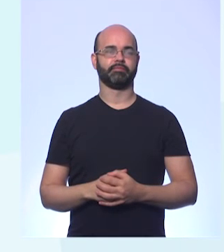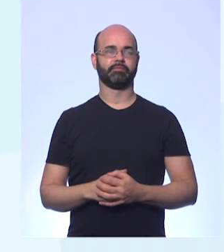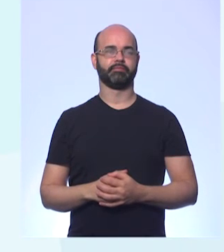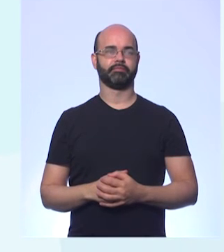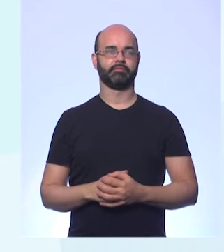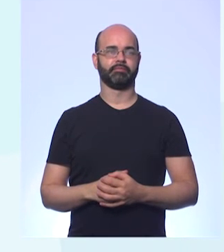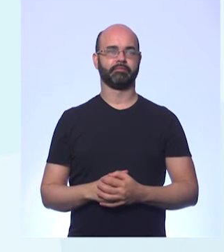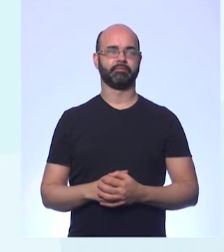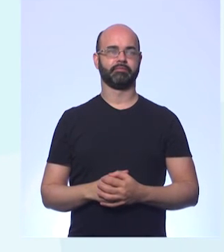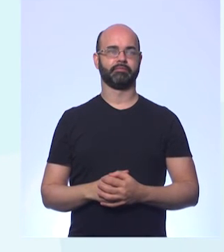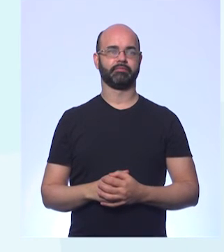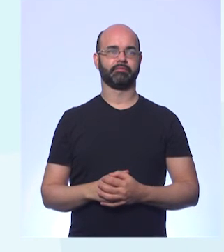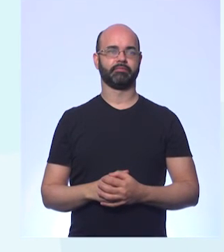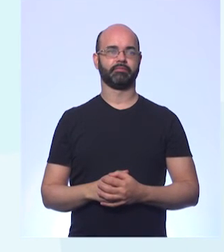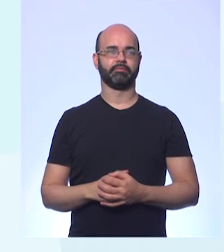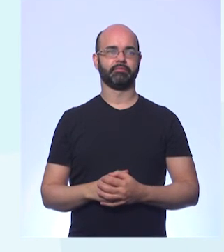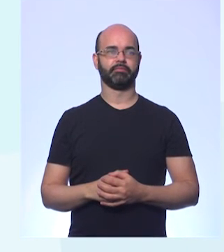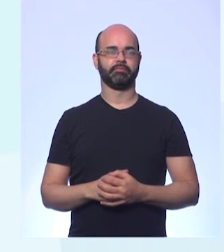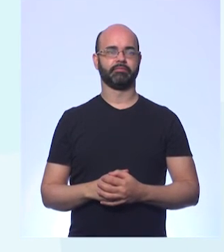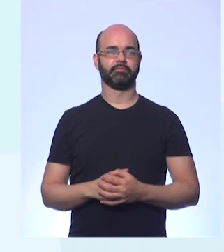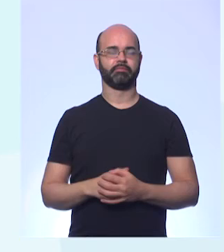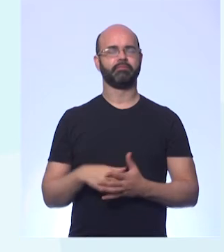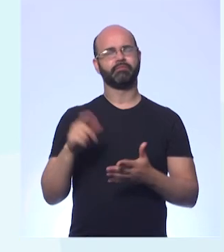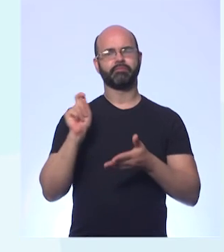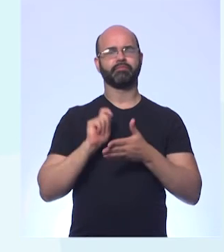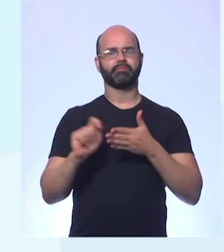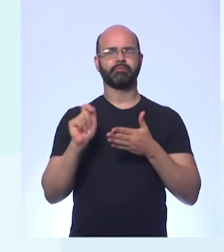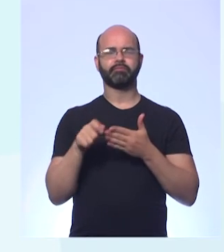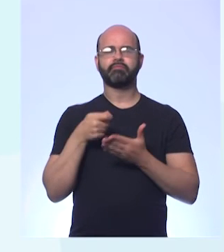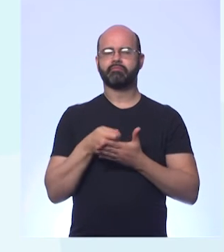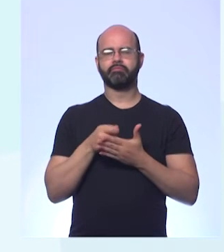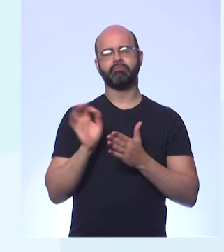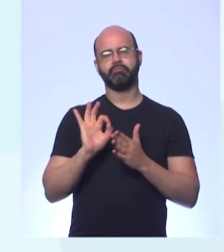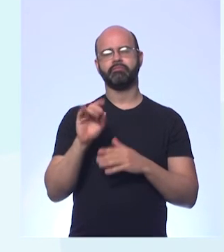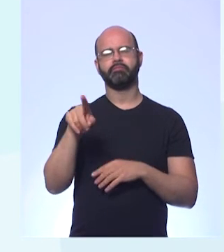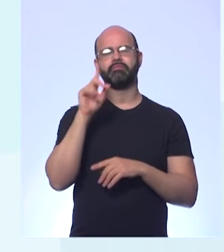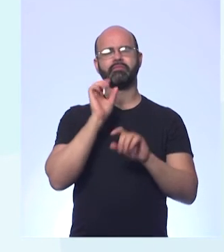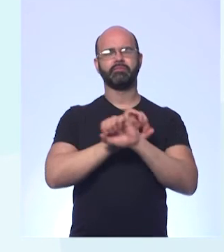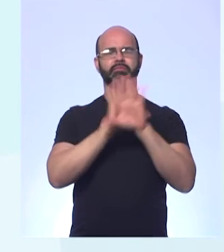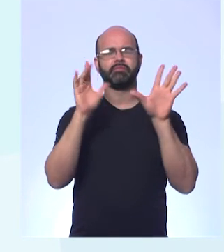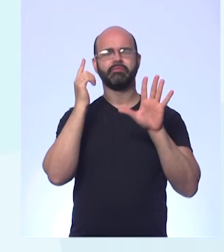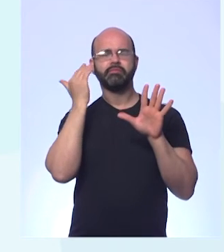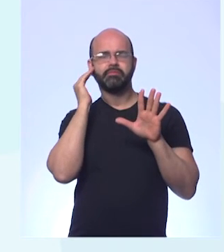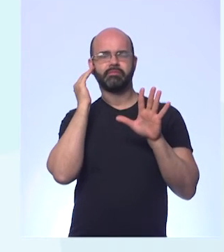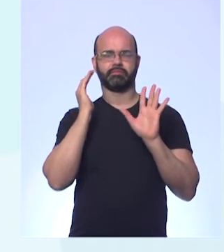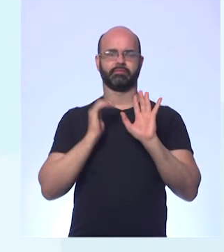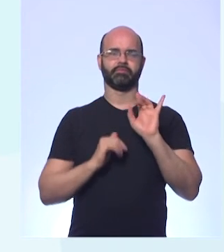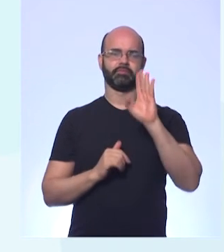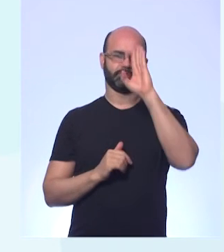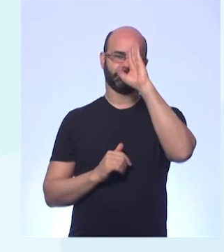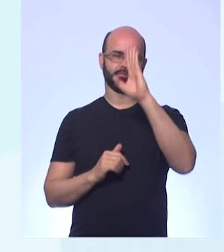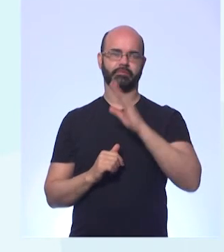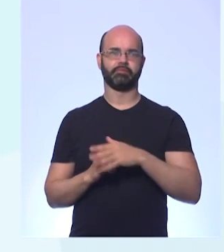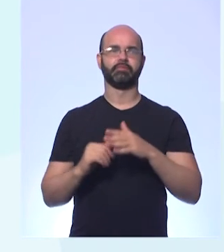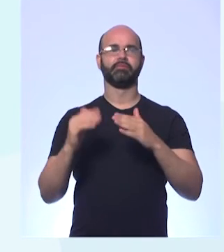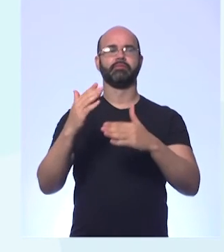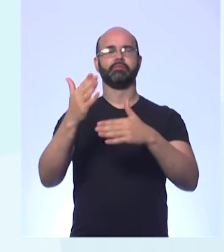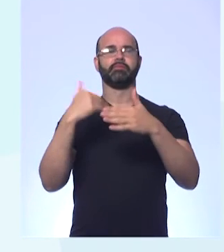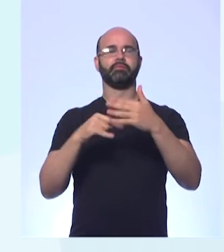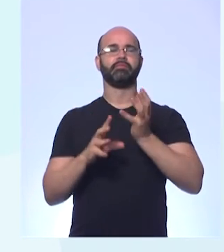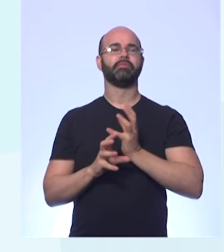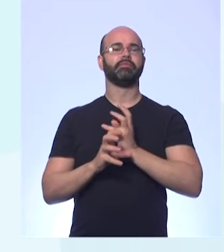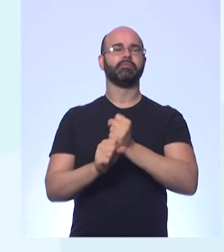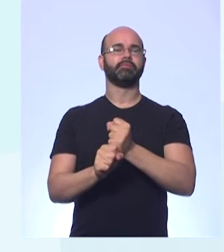não precisariam escrever isso, mas vamos fazer só para vocês ficarem mais familiarizados. Sobre o total,